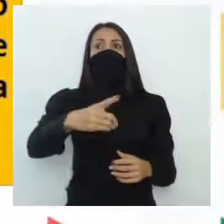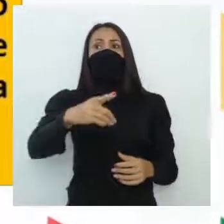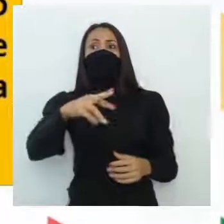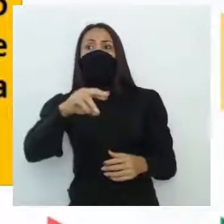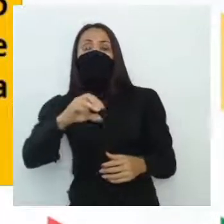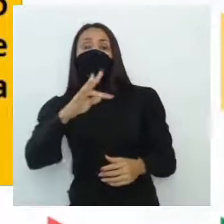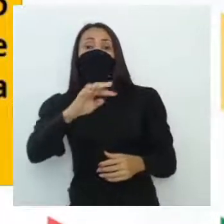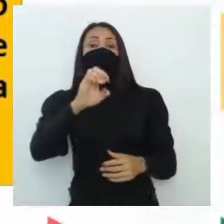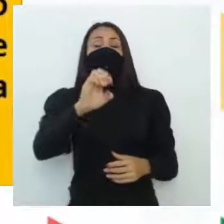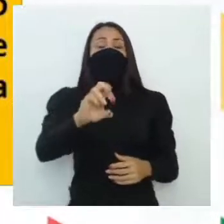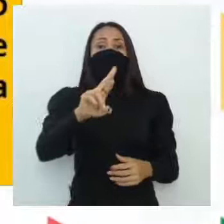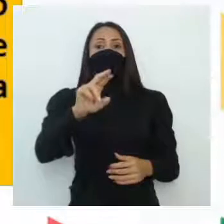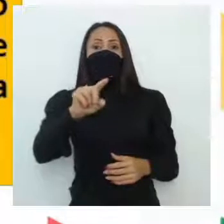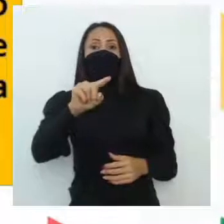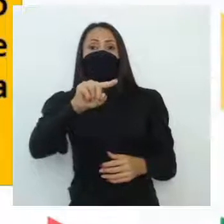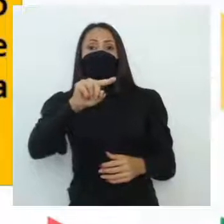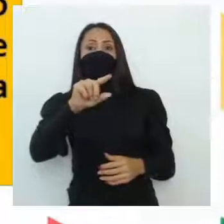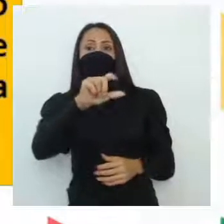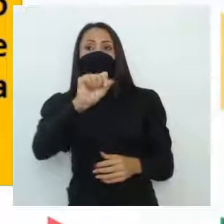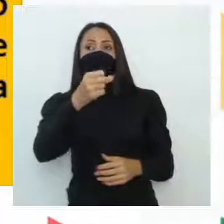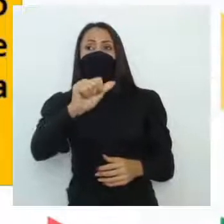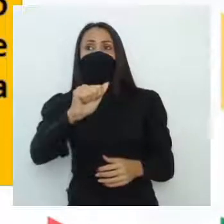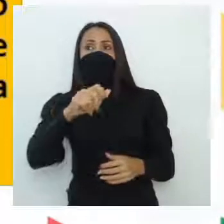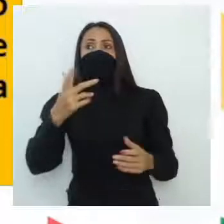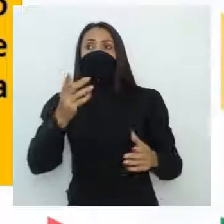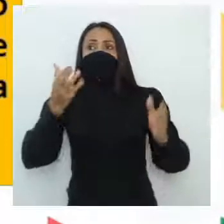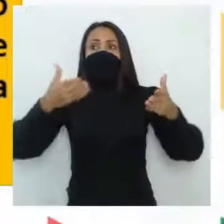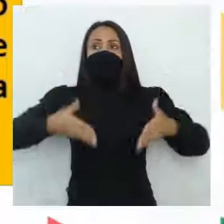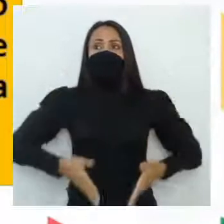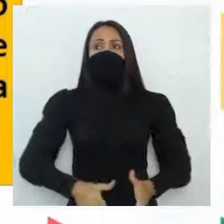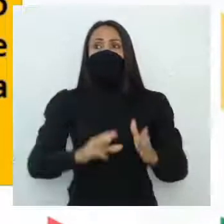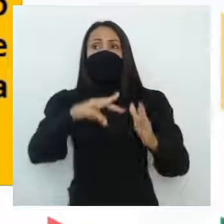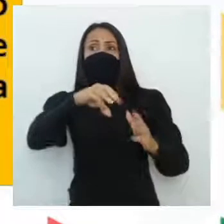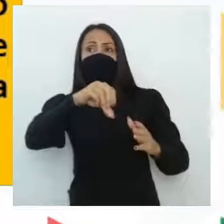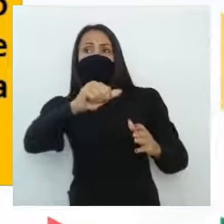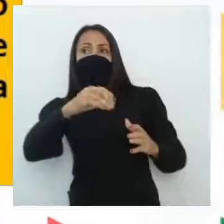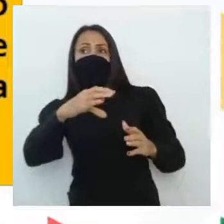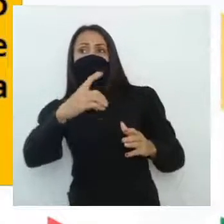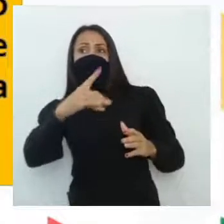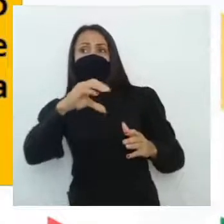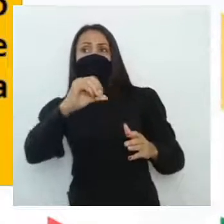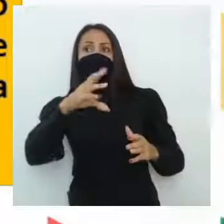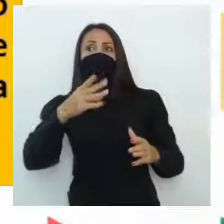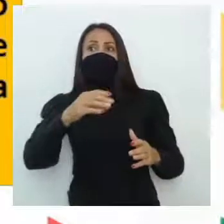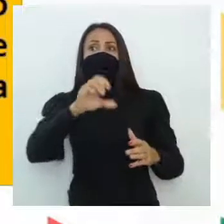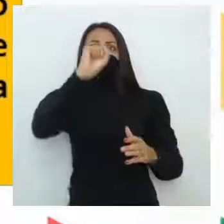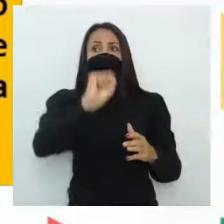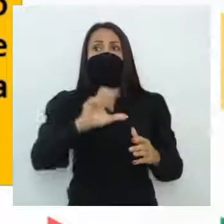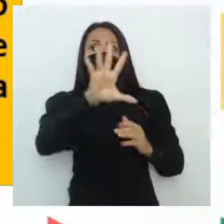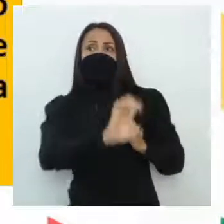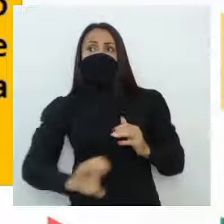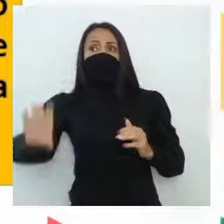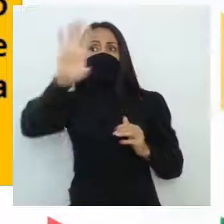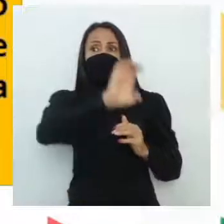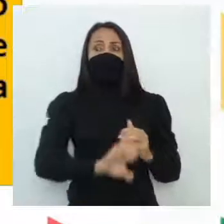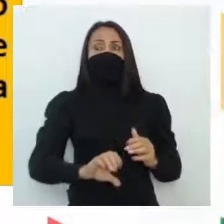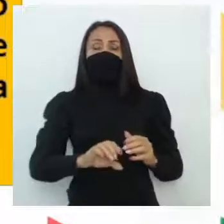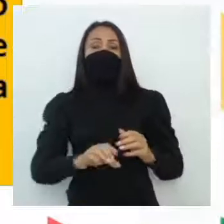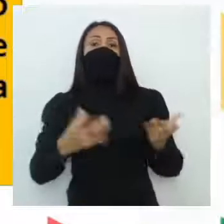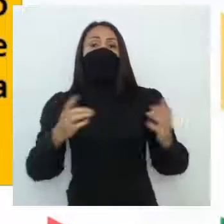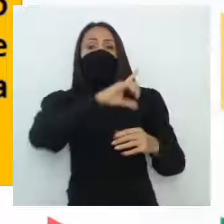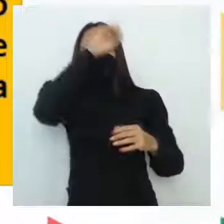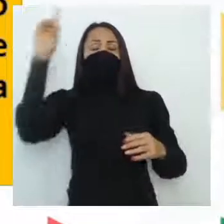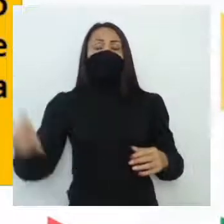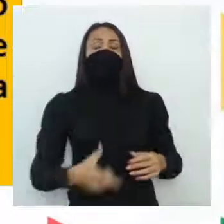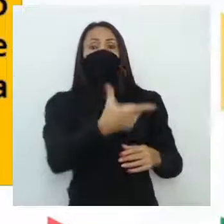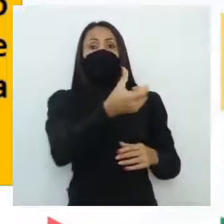Teresa. Nasceu em Skopje, na Macedônia, no sudeste da Europa, no dia 26 de agosto